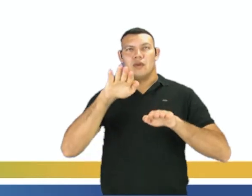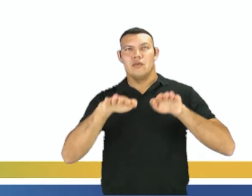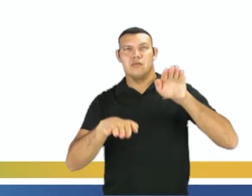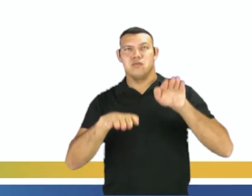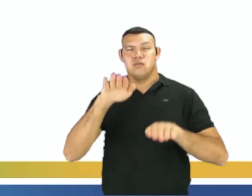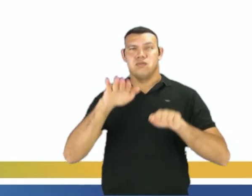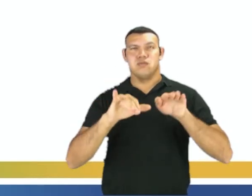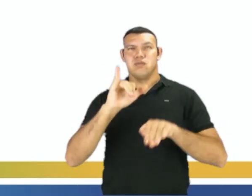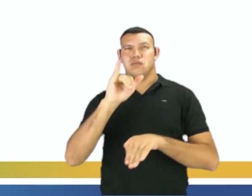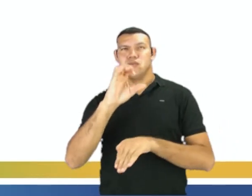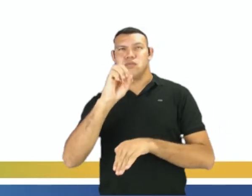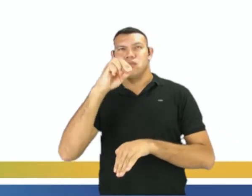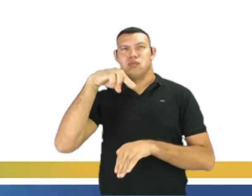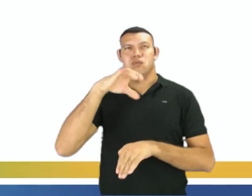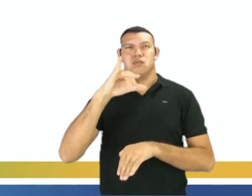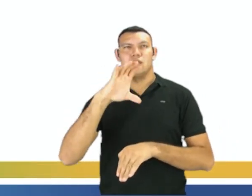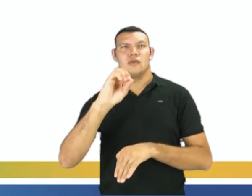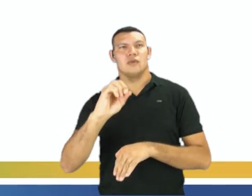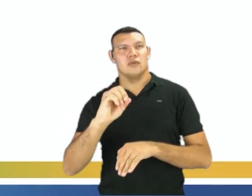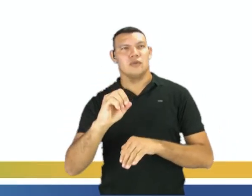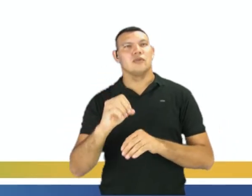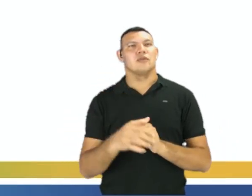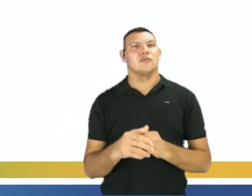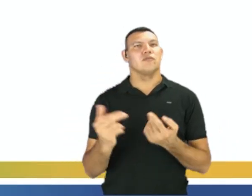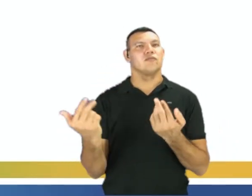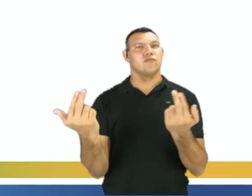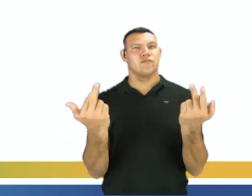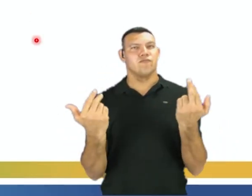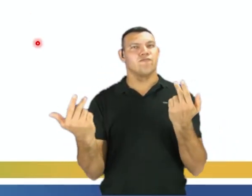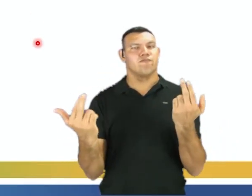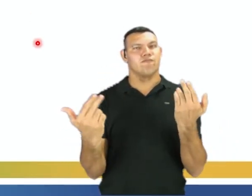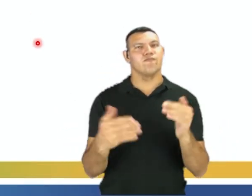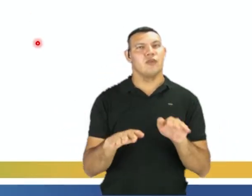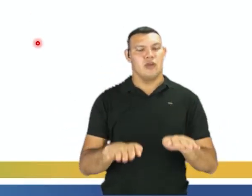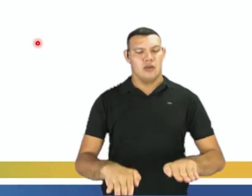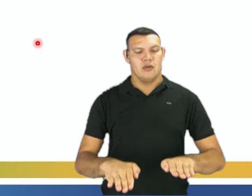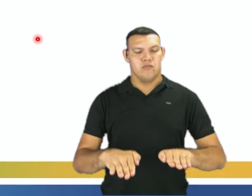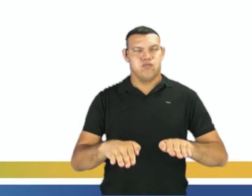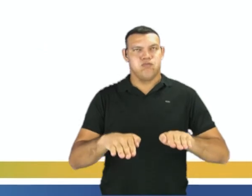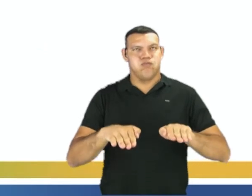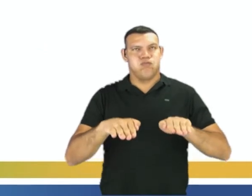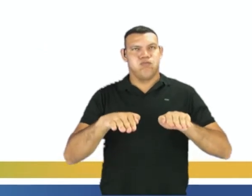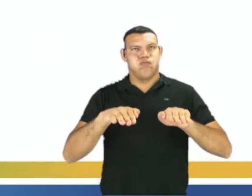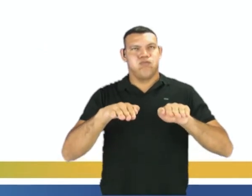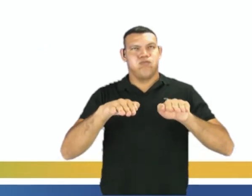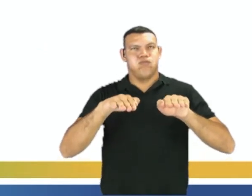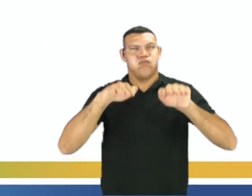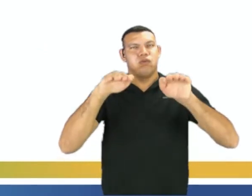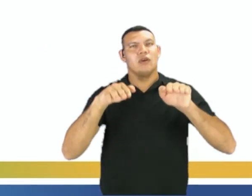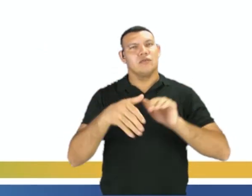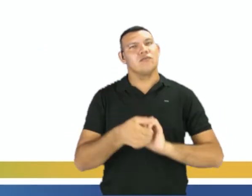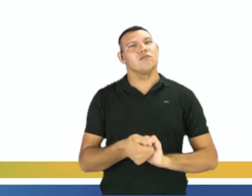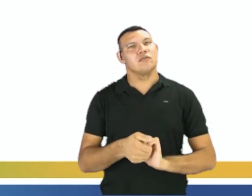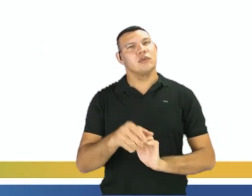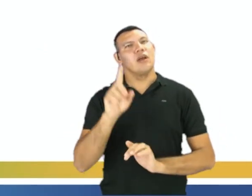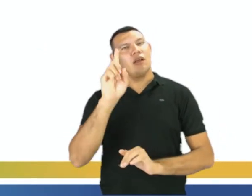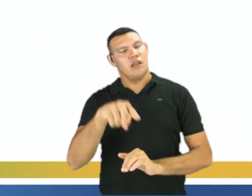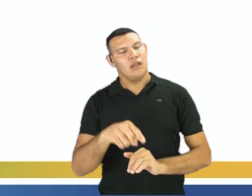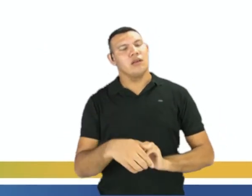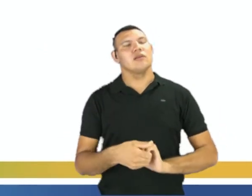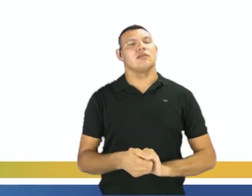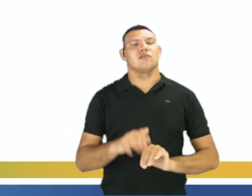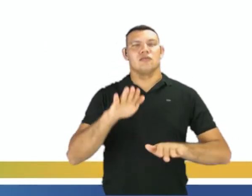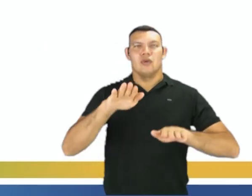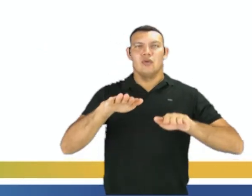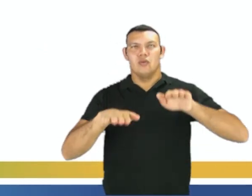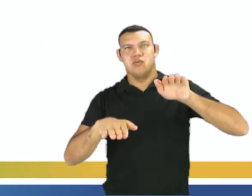ela é diretamente proporcional à concentração dos íons. Então, como a gente viu, né? Como a gente está falando de equilíbrio iônico, a